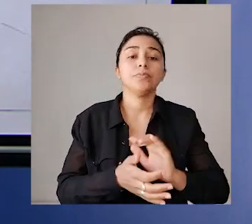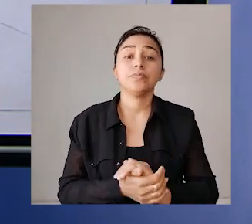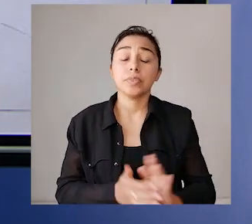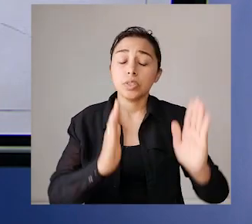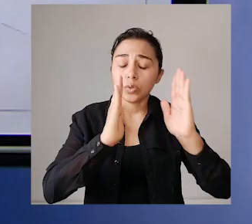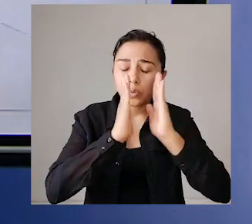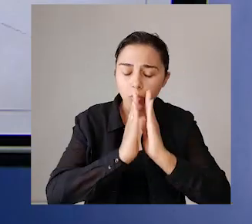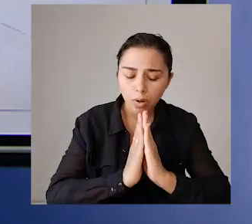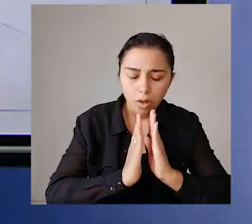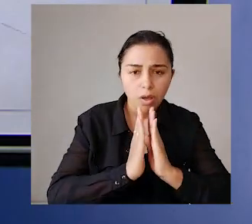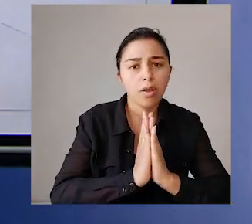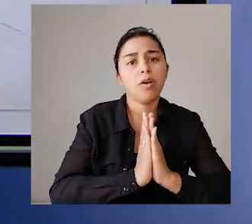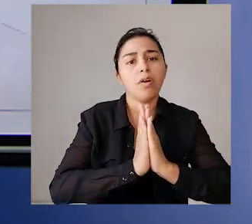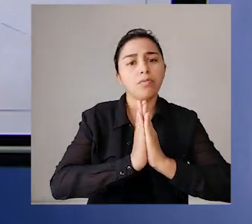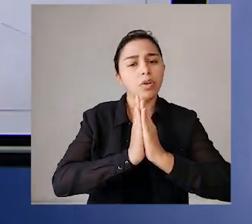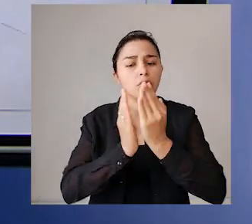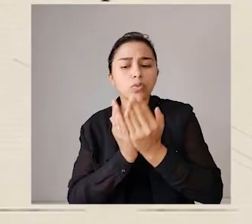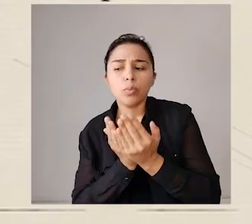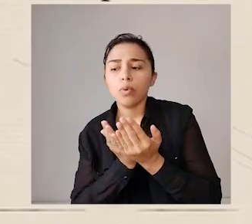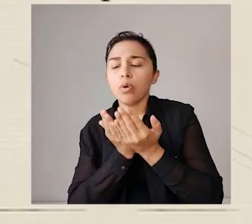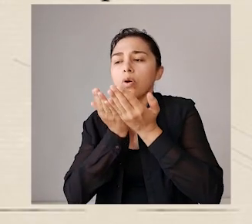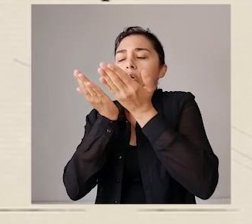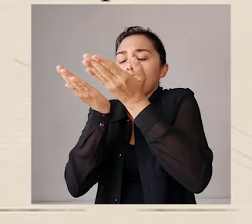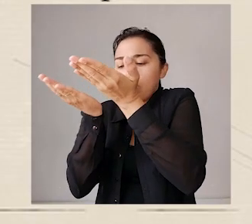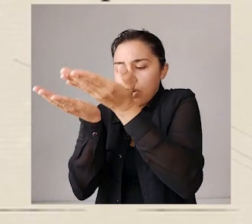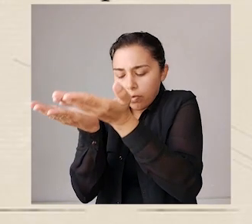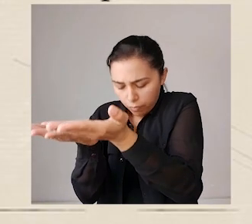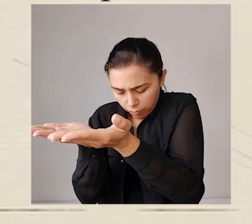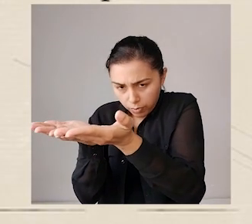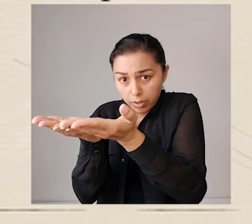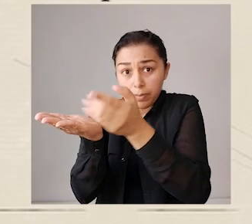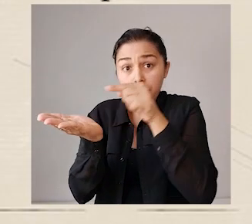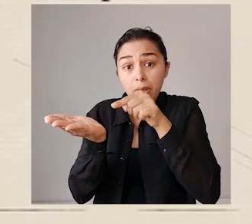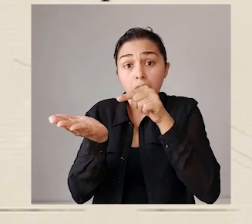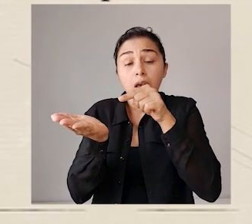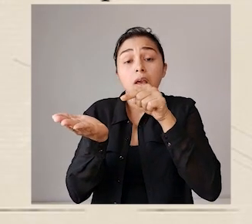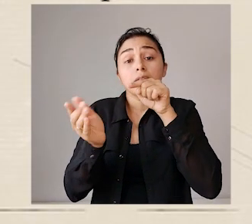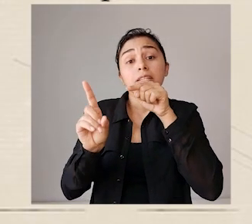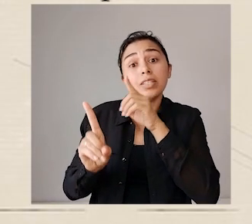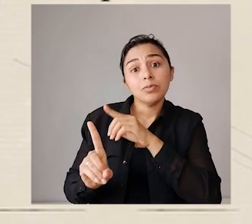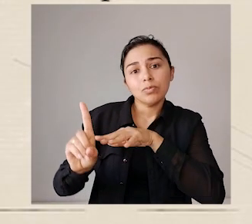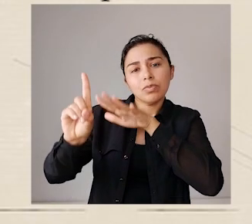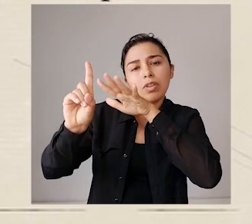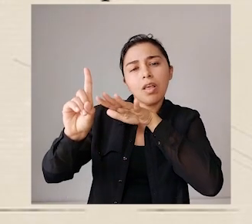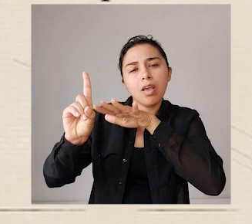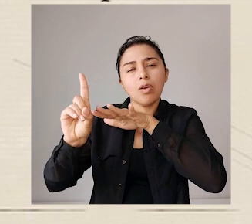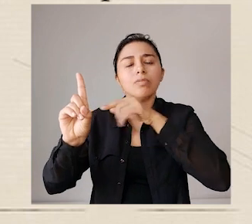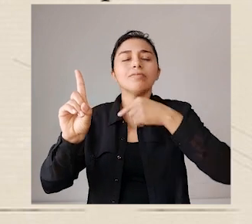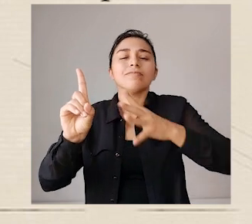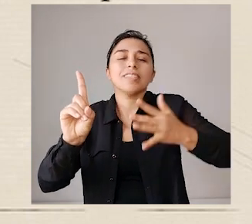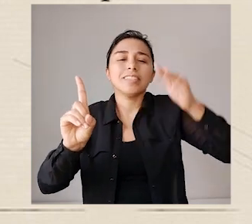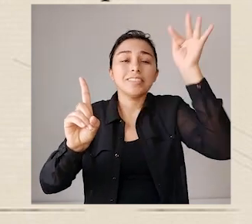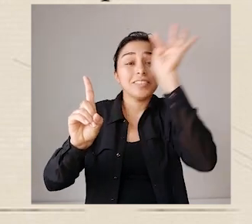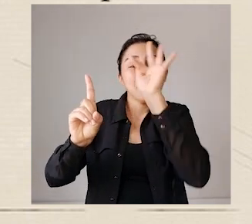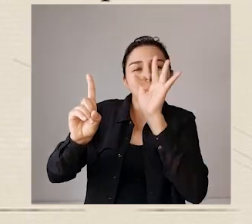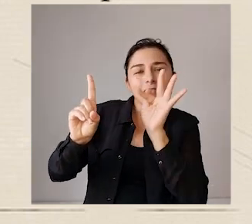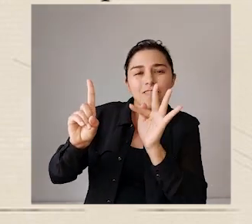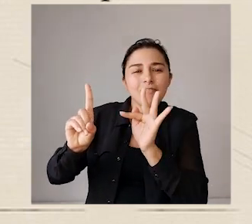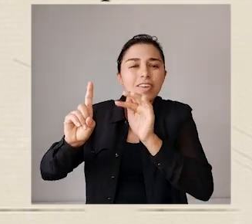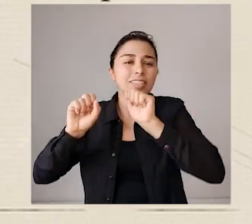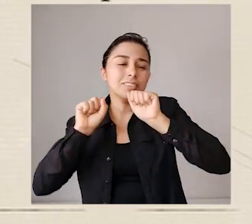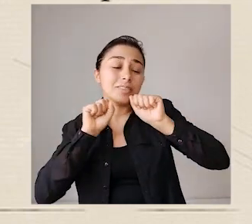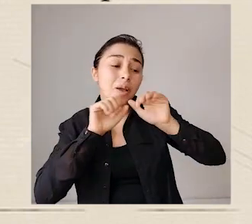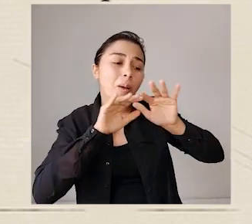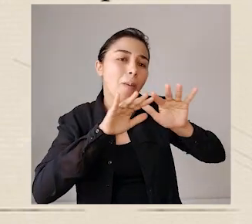faziam orações, faziam oferendas, que era para que o humor daquele Deus estivesse bom e acontecessem